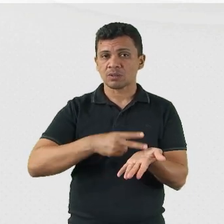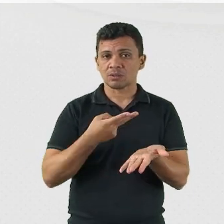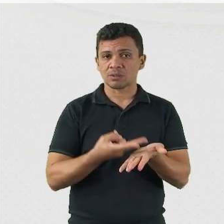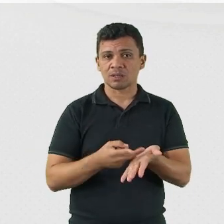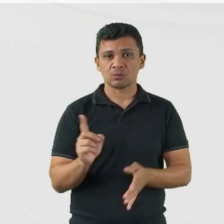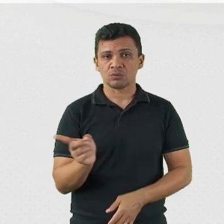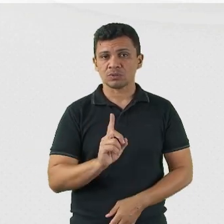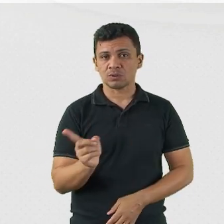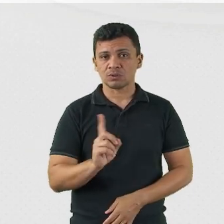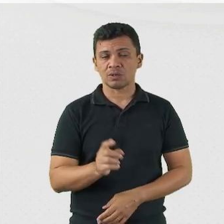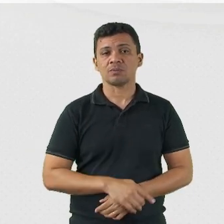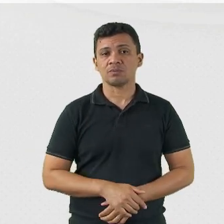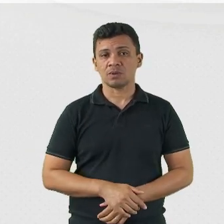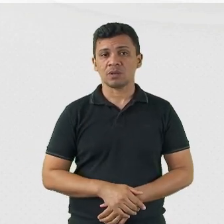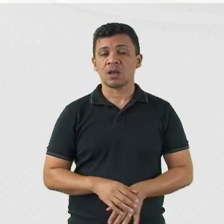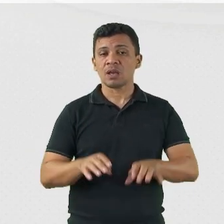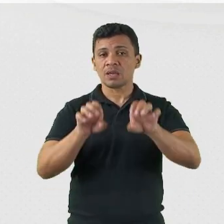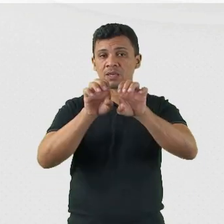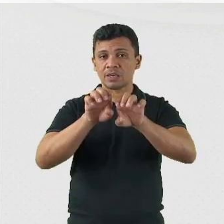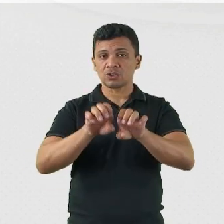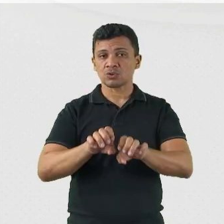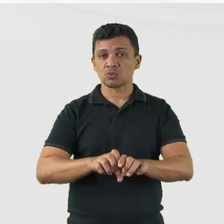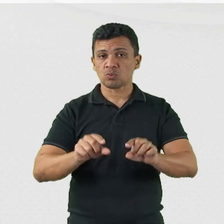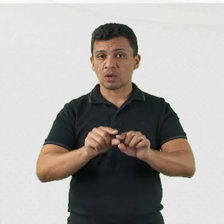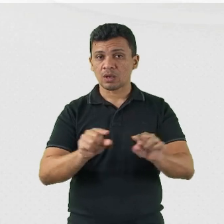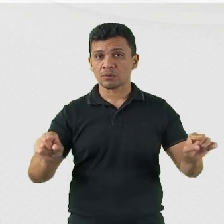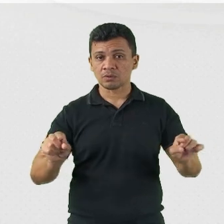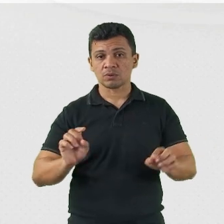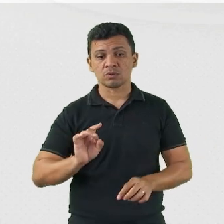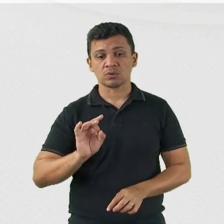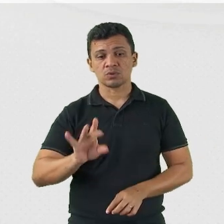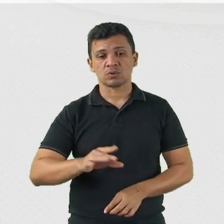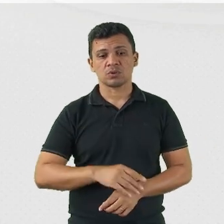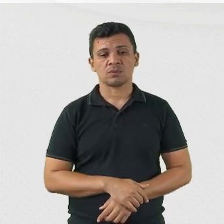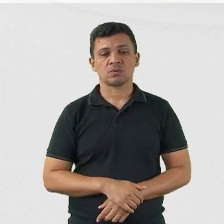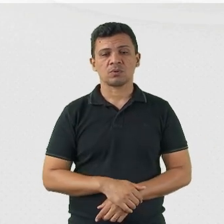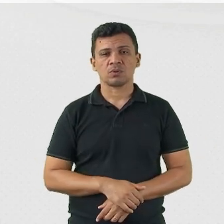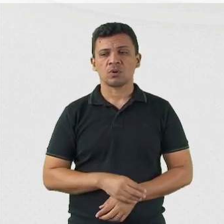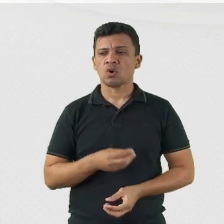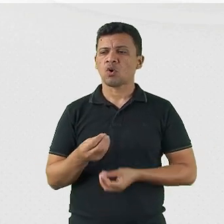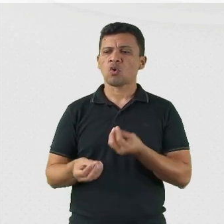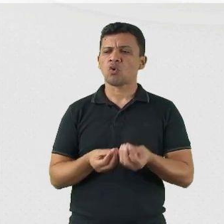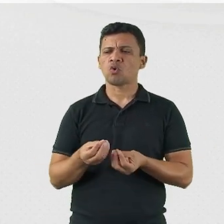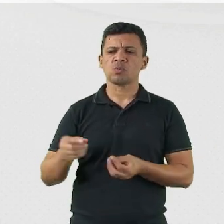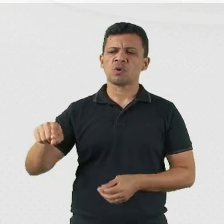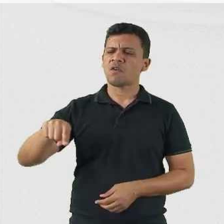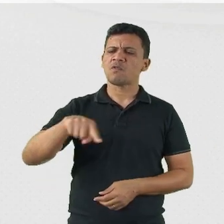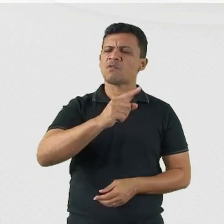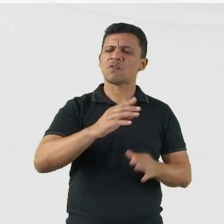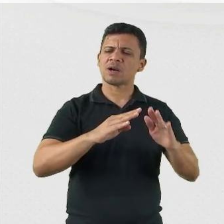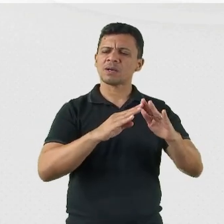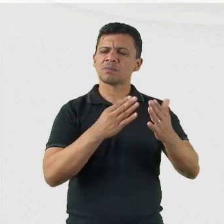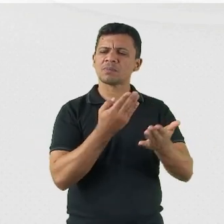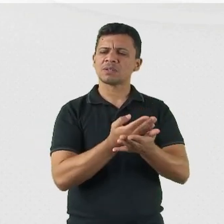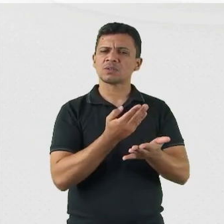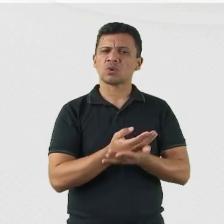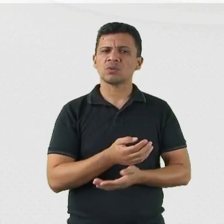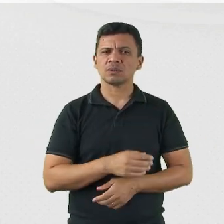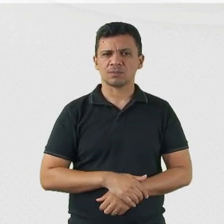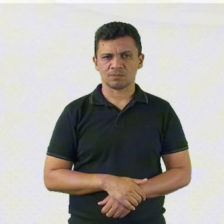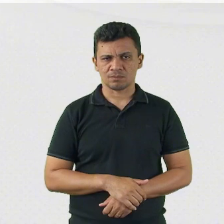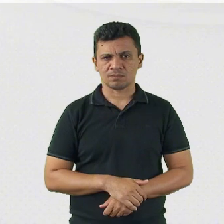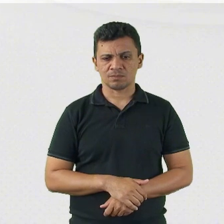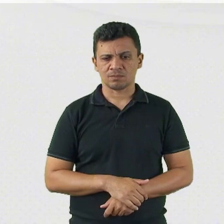para estruturar a sentença. How do you get to school? Como que você vai para a escola? Como que você chega na